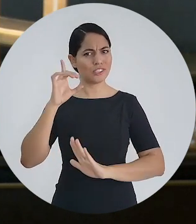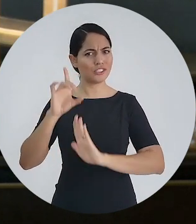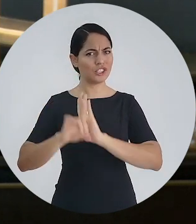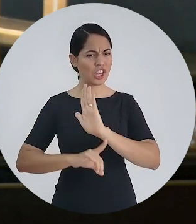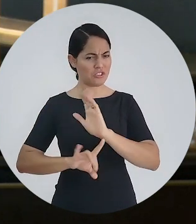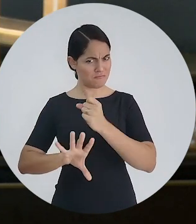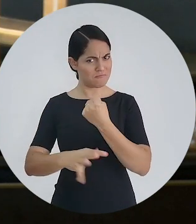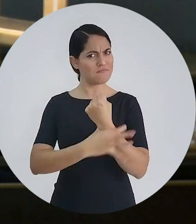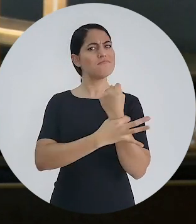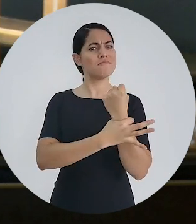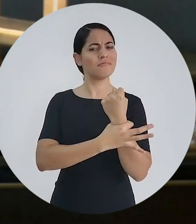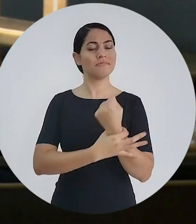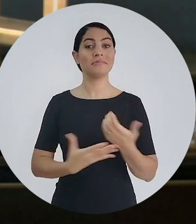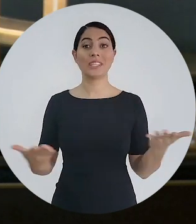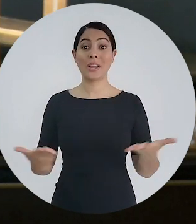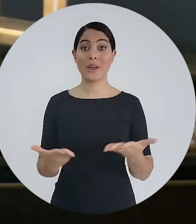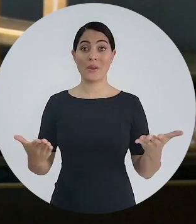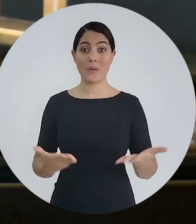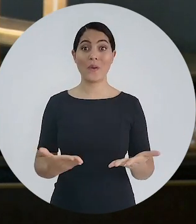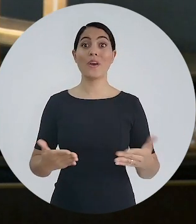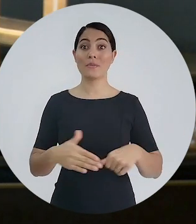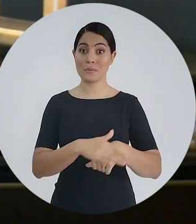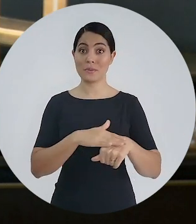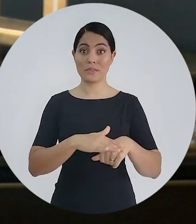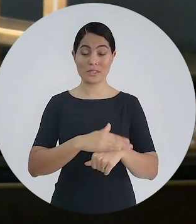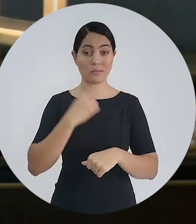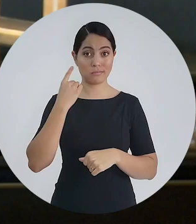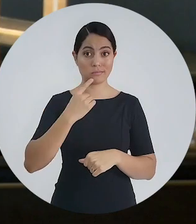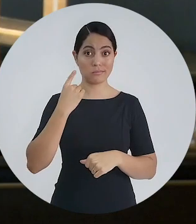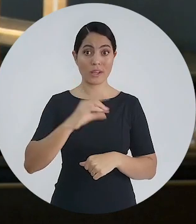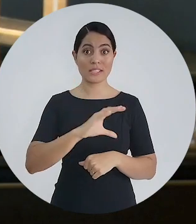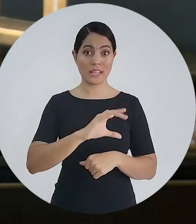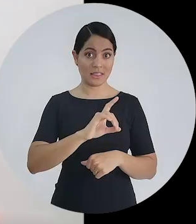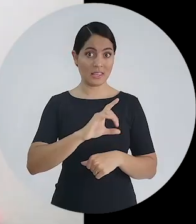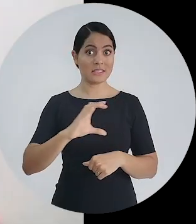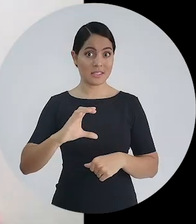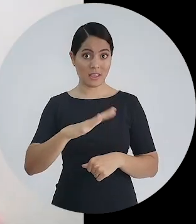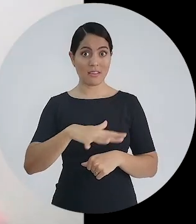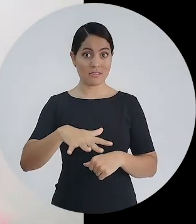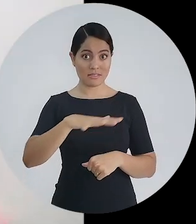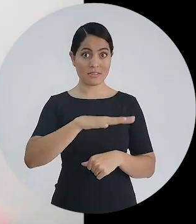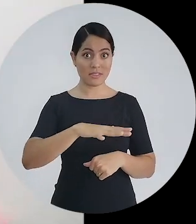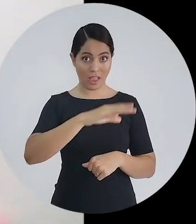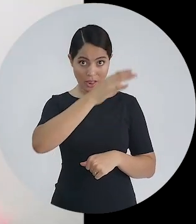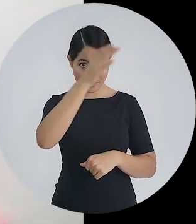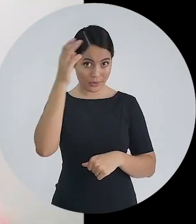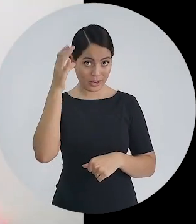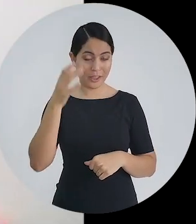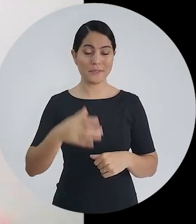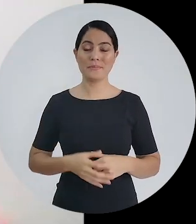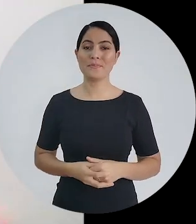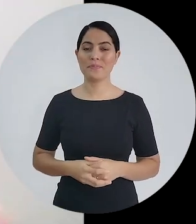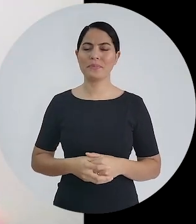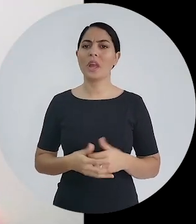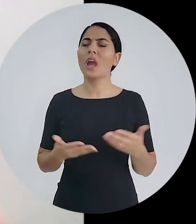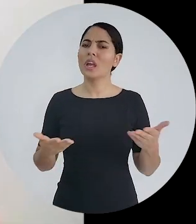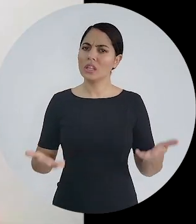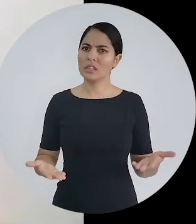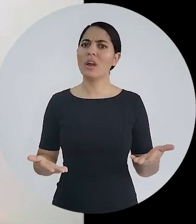Comissão Especial de Direito do Consumidor da OAB, Marié Miranda. Esta data, ela foi